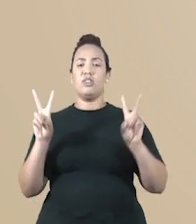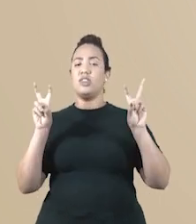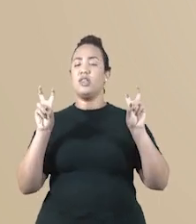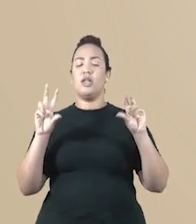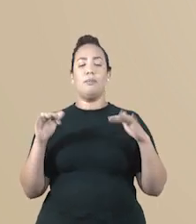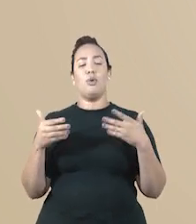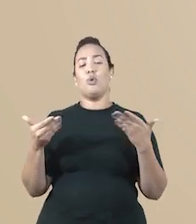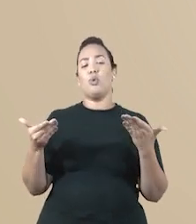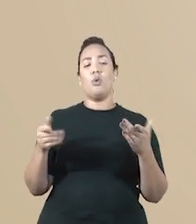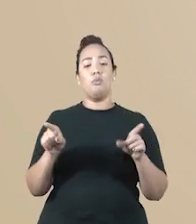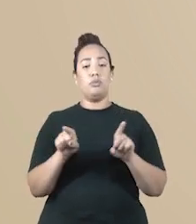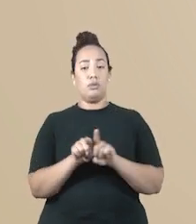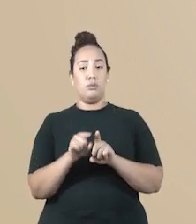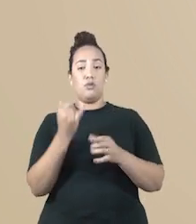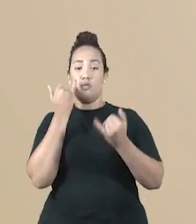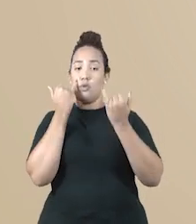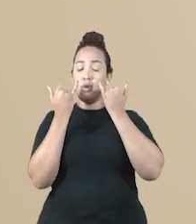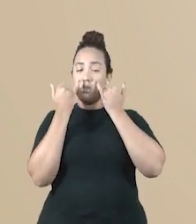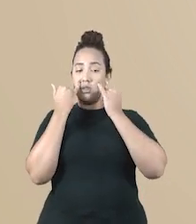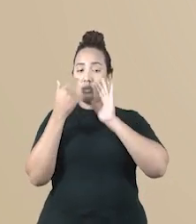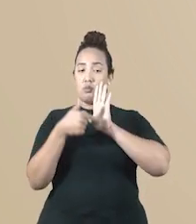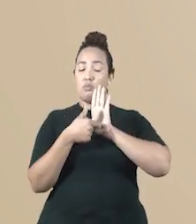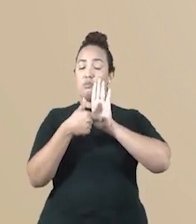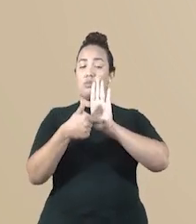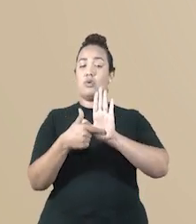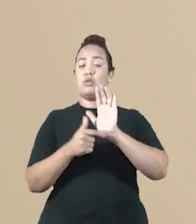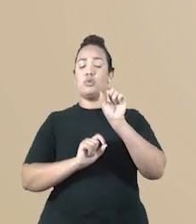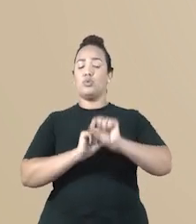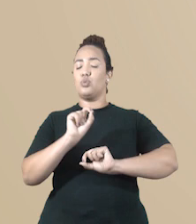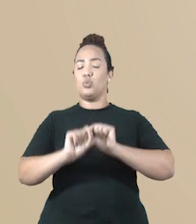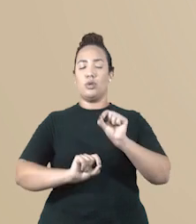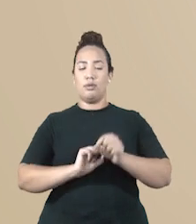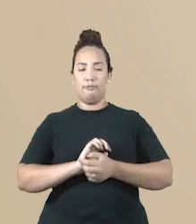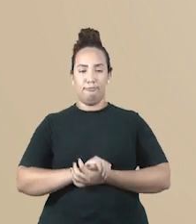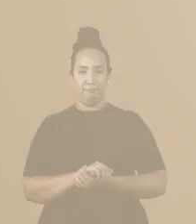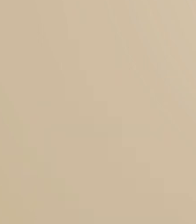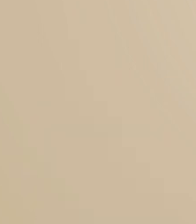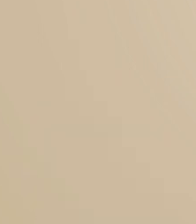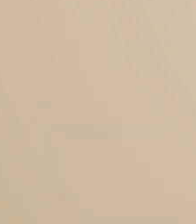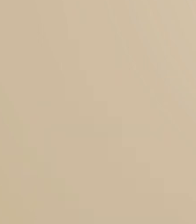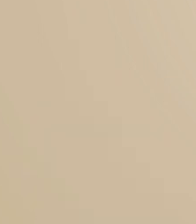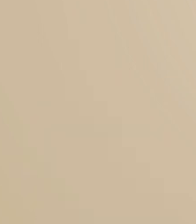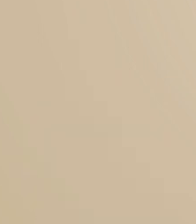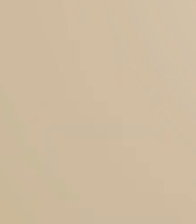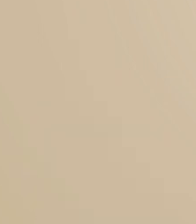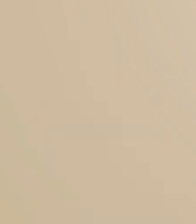seu título e quais os dados ou informações que ela nos mostra?